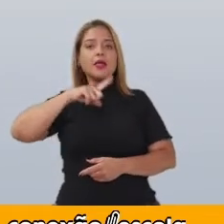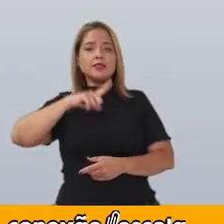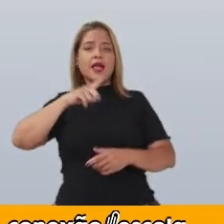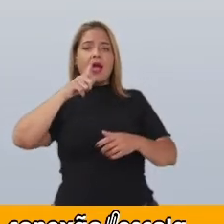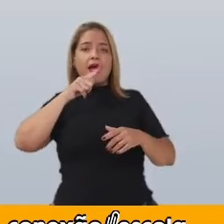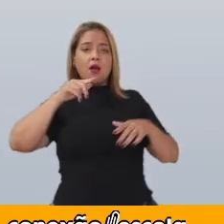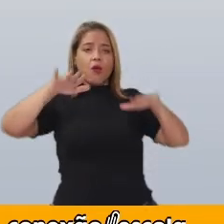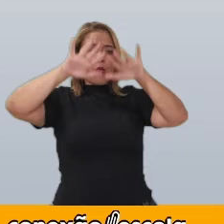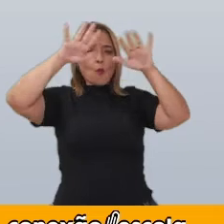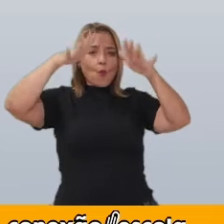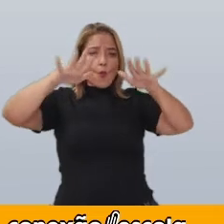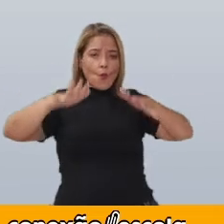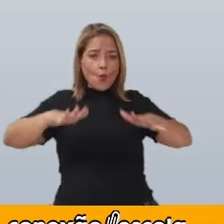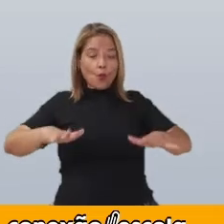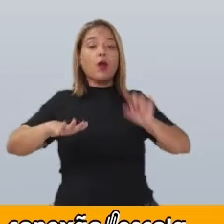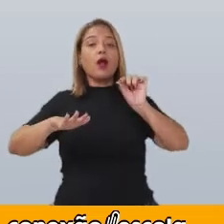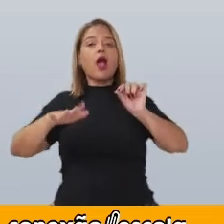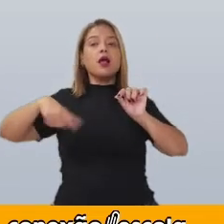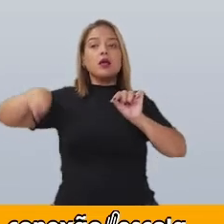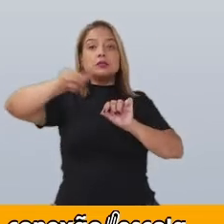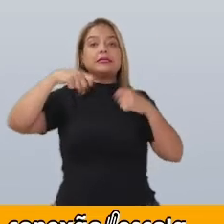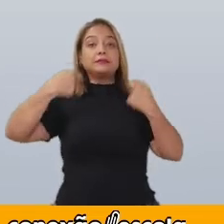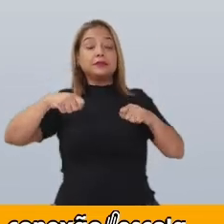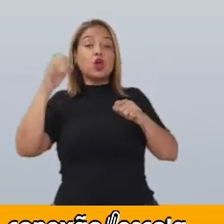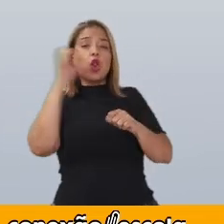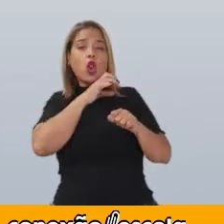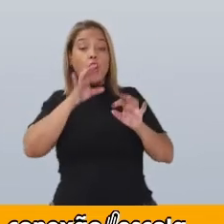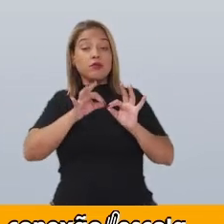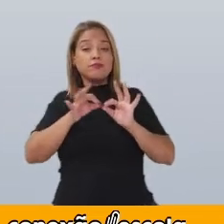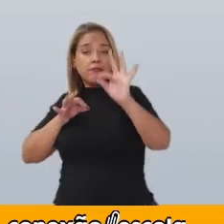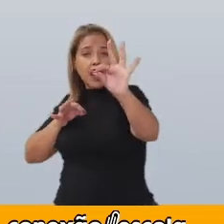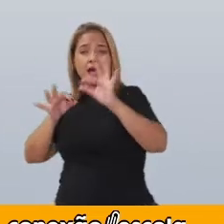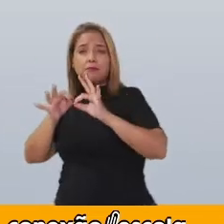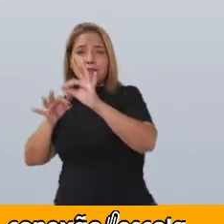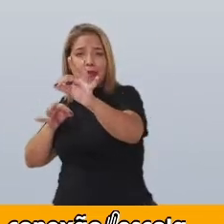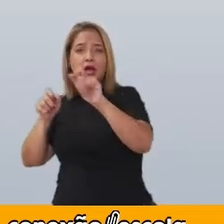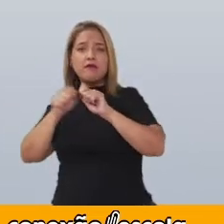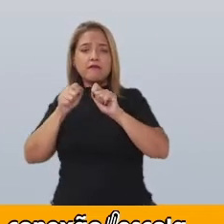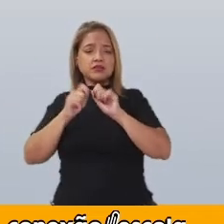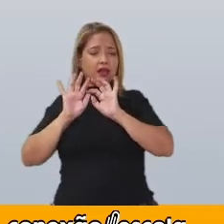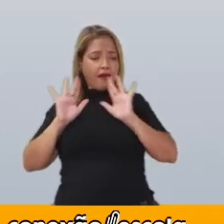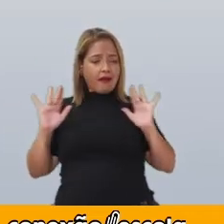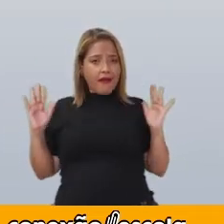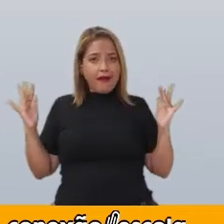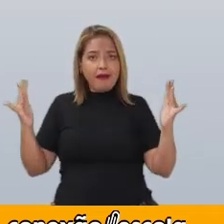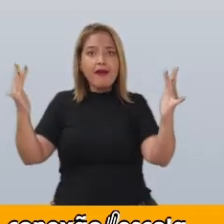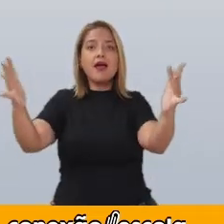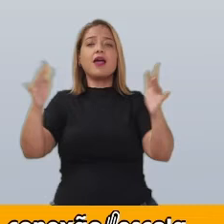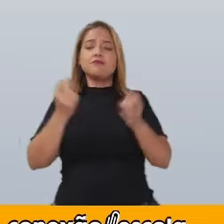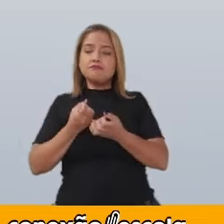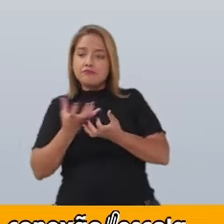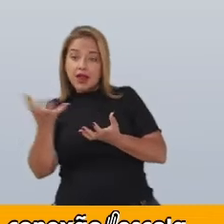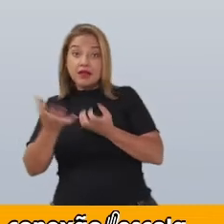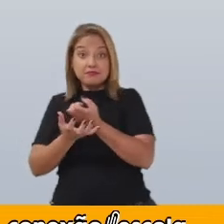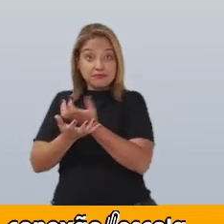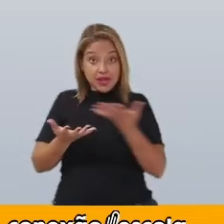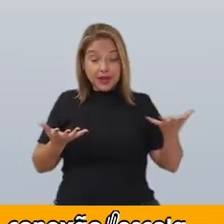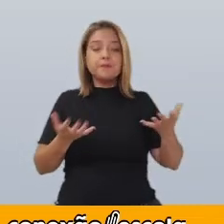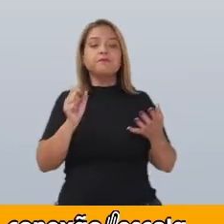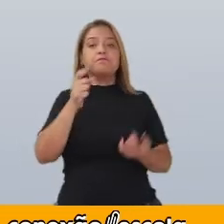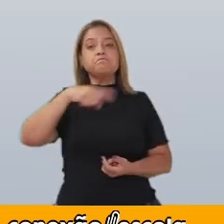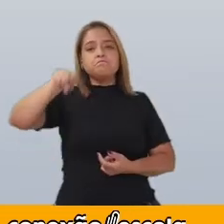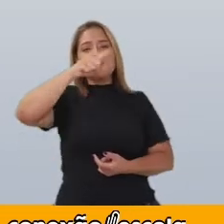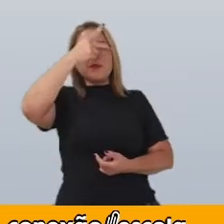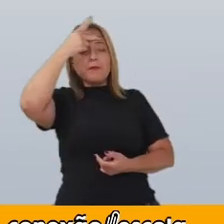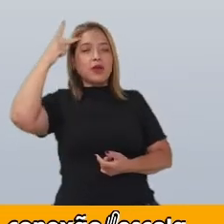ser novamente medidas e cercadas. Então, os puxadores de corda,